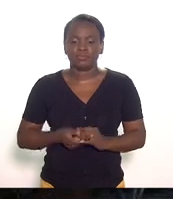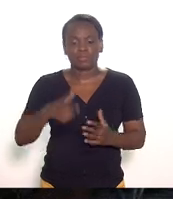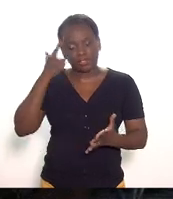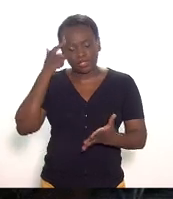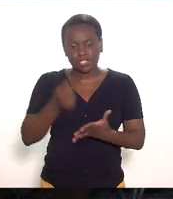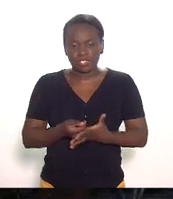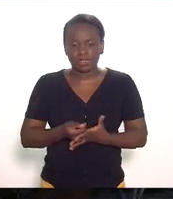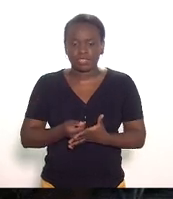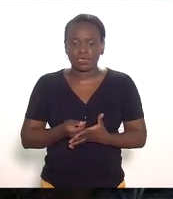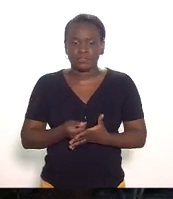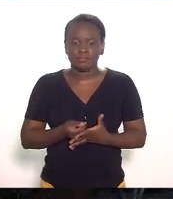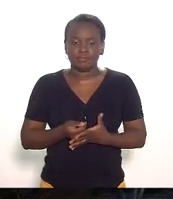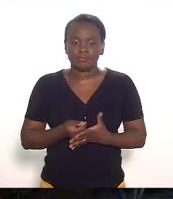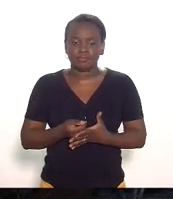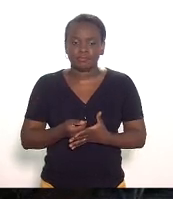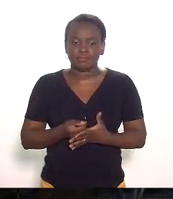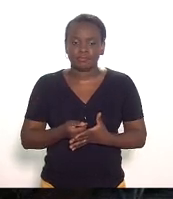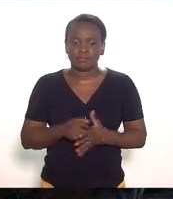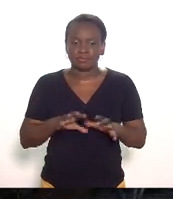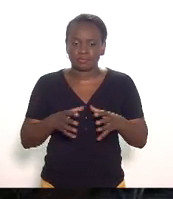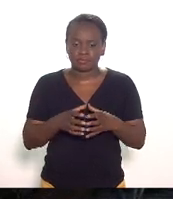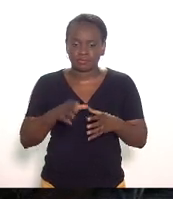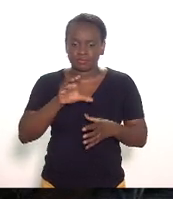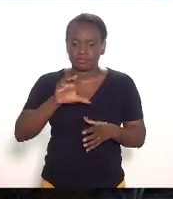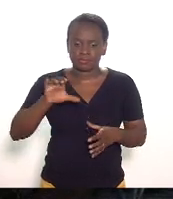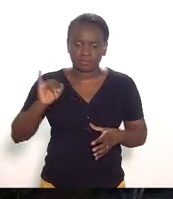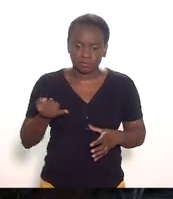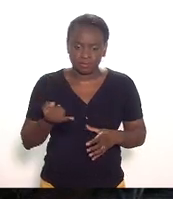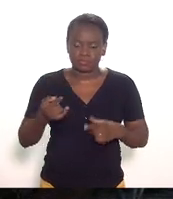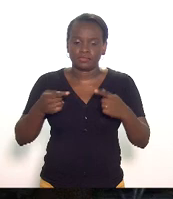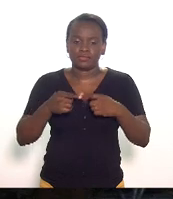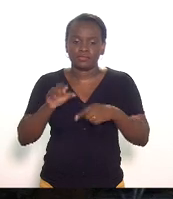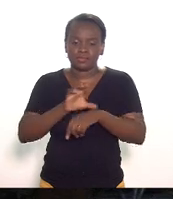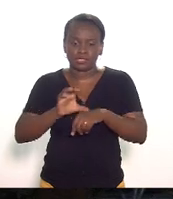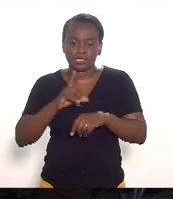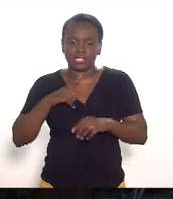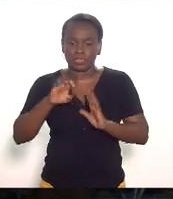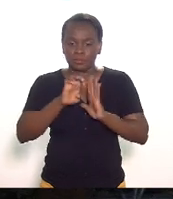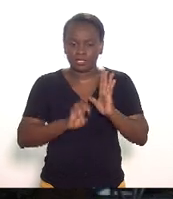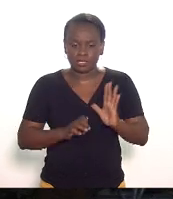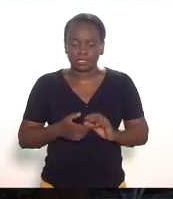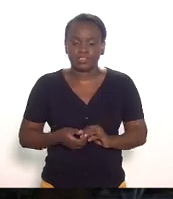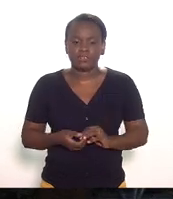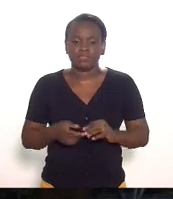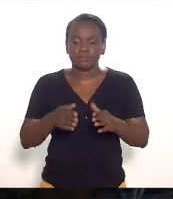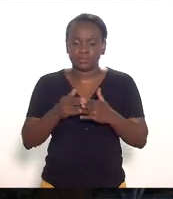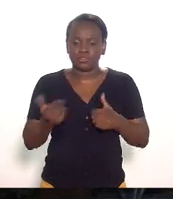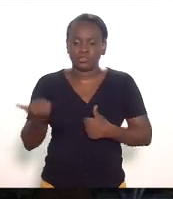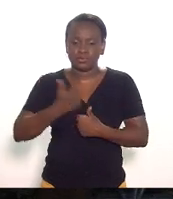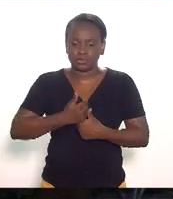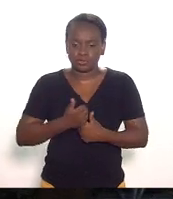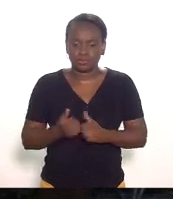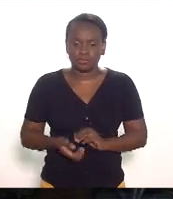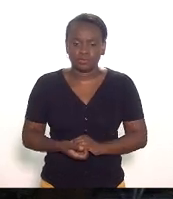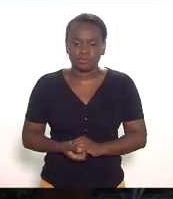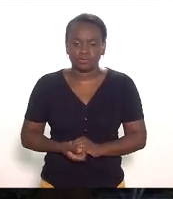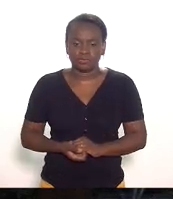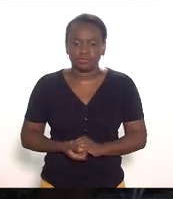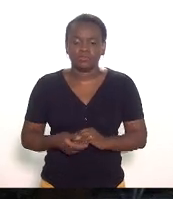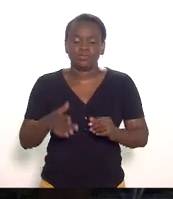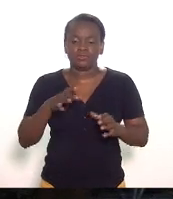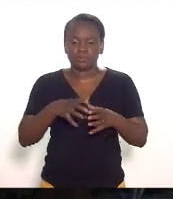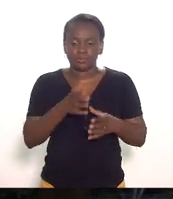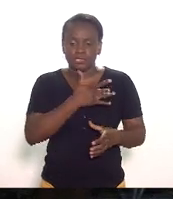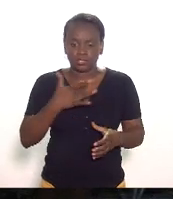Pareceres da Comissão de Constituição e Justiça pela condicionalidade com emendas, concluído por substitutivo. De